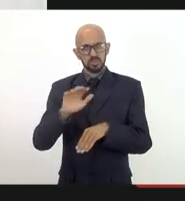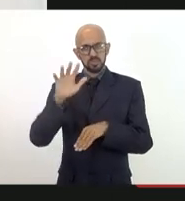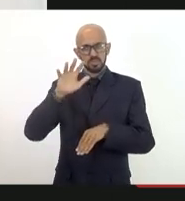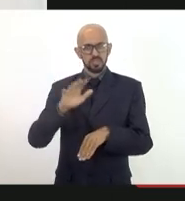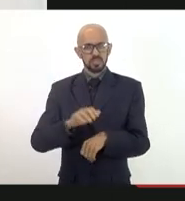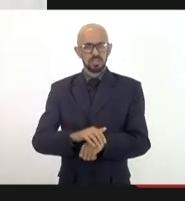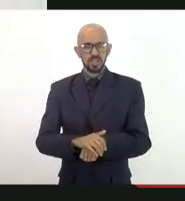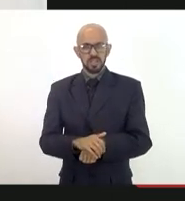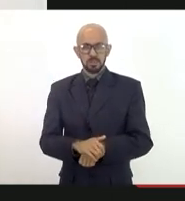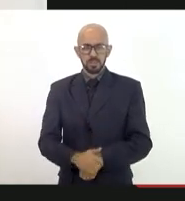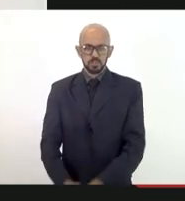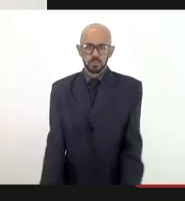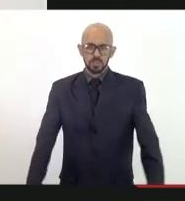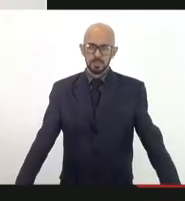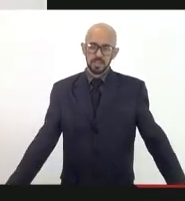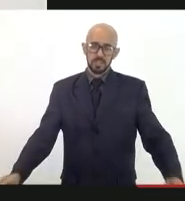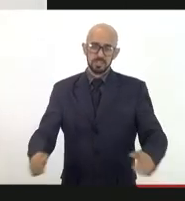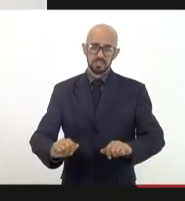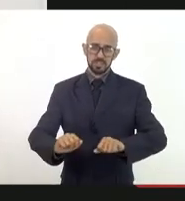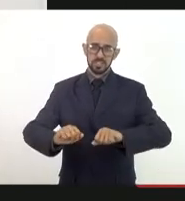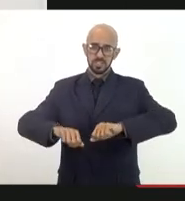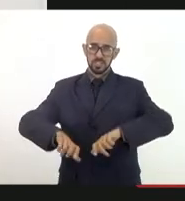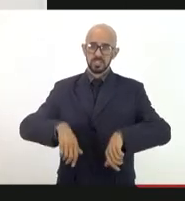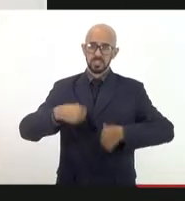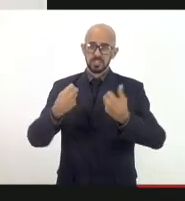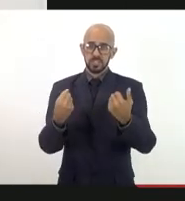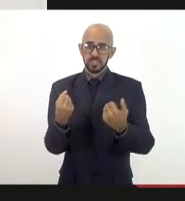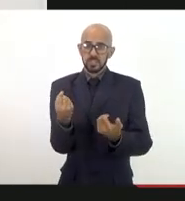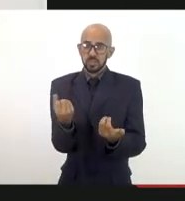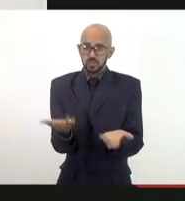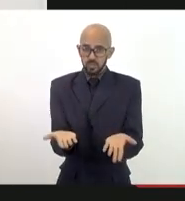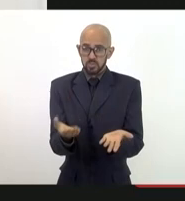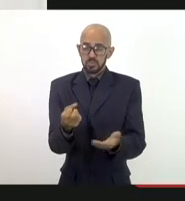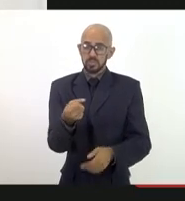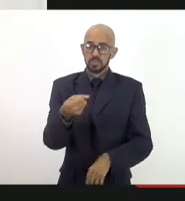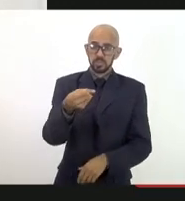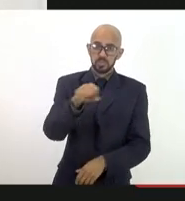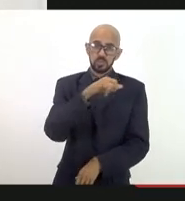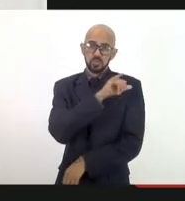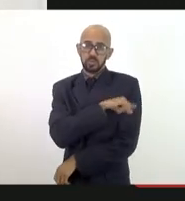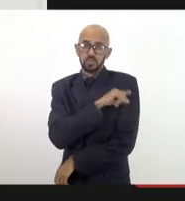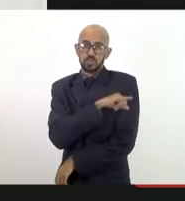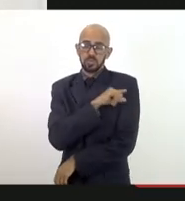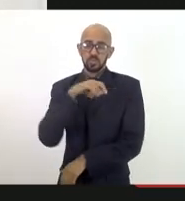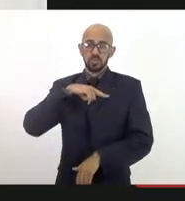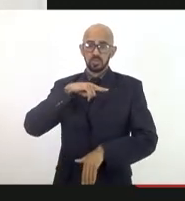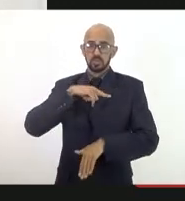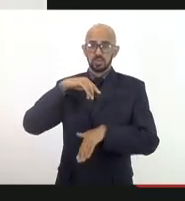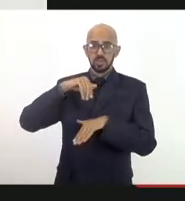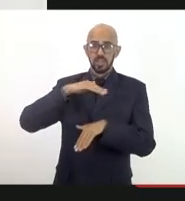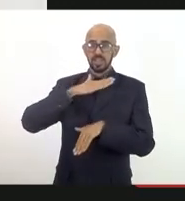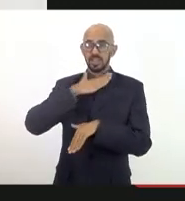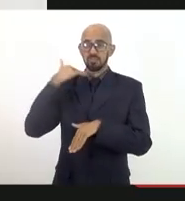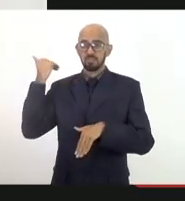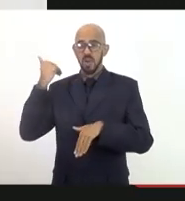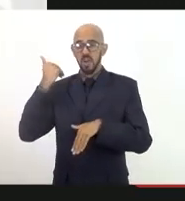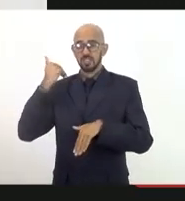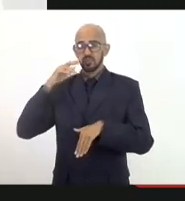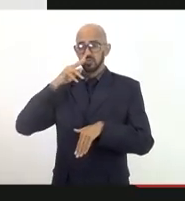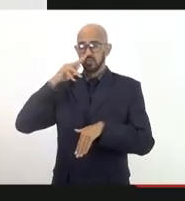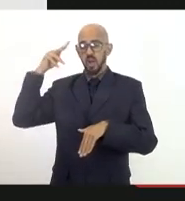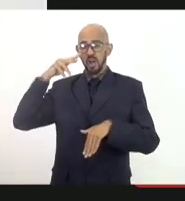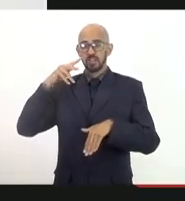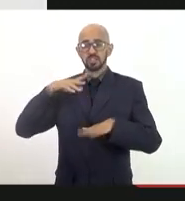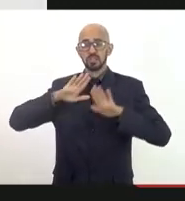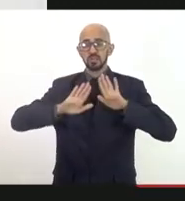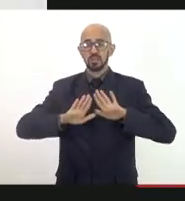Então, se o Rio de Janeiro hoje é o estado com a maior taxa de mortalidade do país por tuberculose, as taxas são elevadíssimas, não sei se o maior, mas